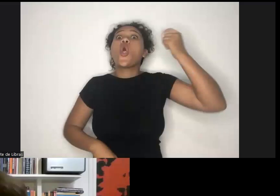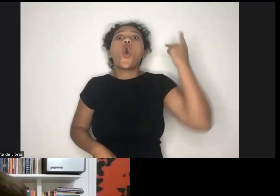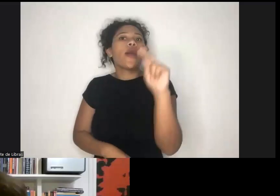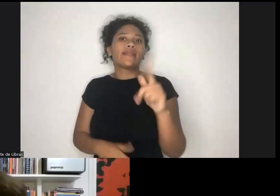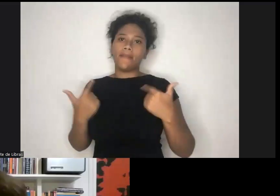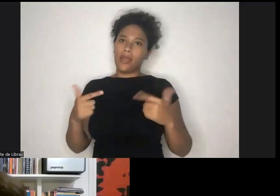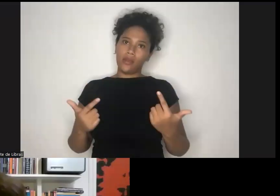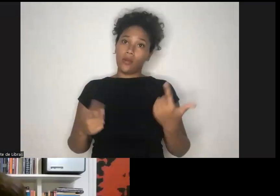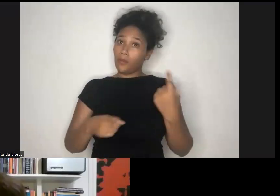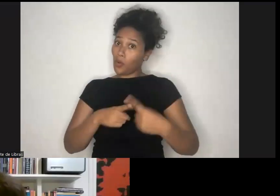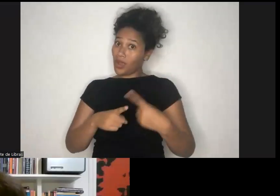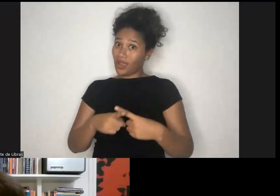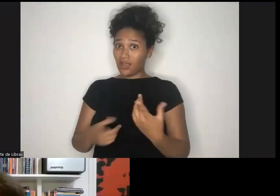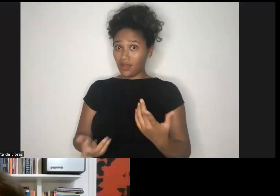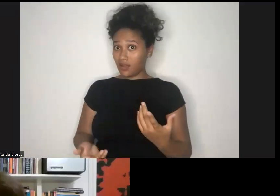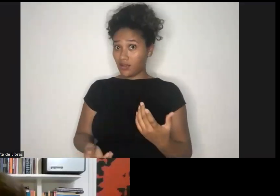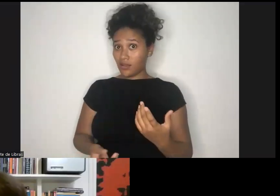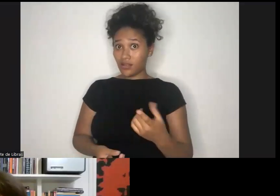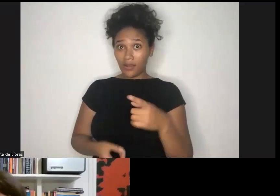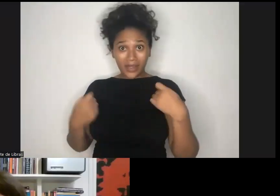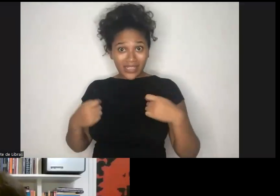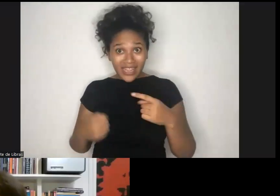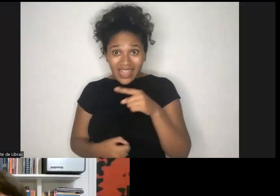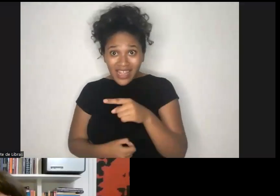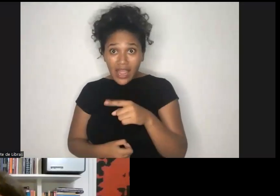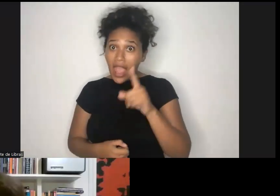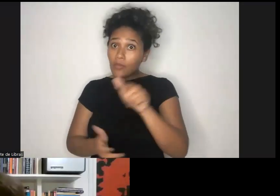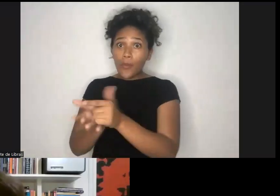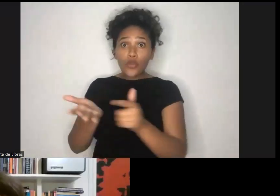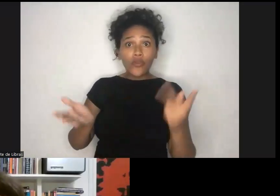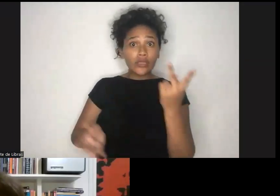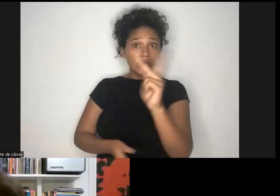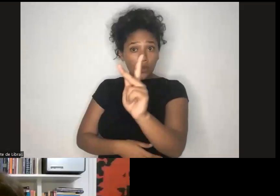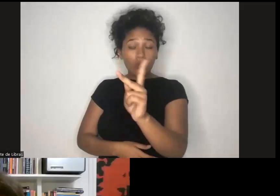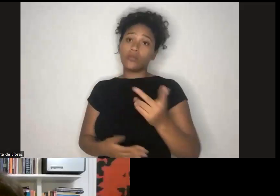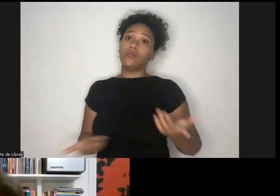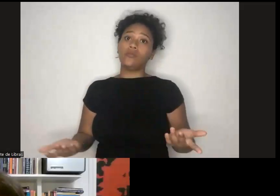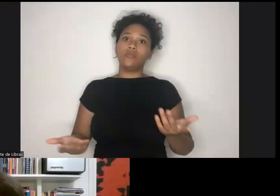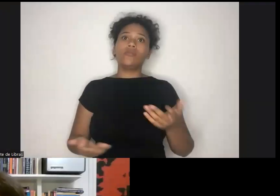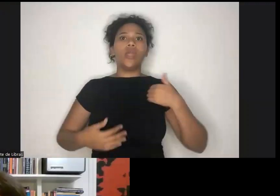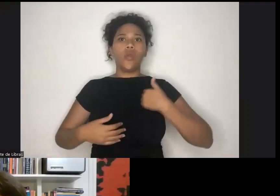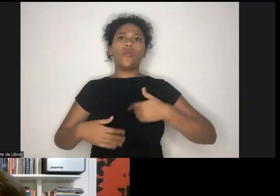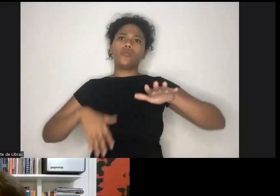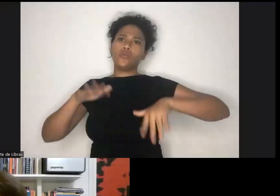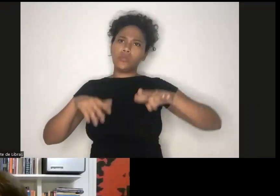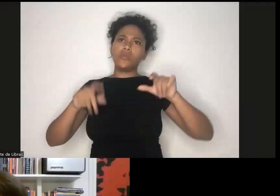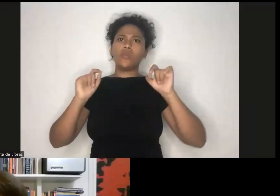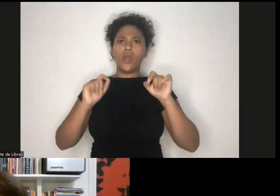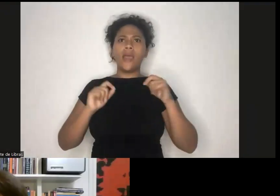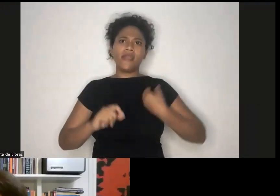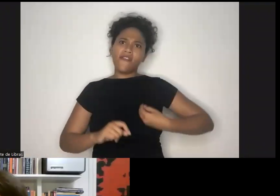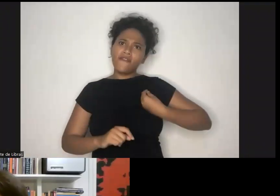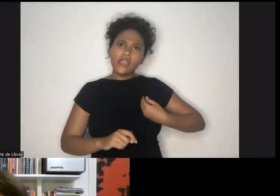você sempre pode precisar dele e é o seu portfólio então eu dependi disso na minha vida para poder continuar